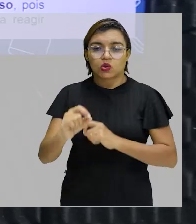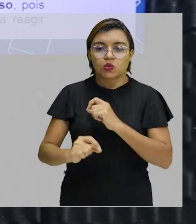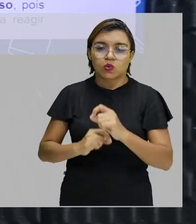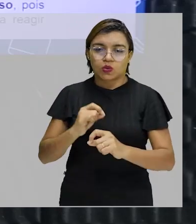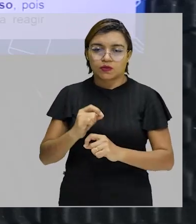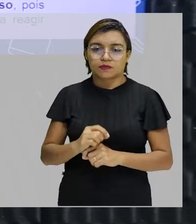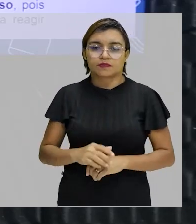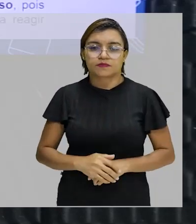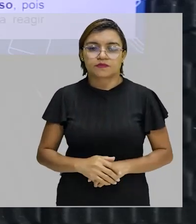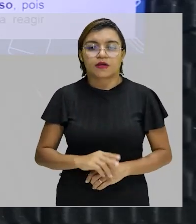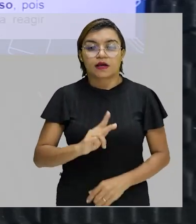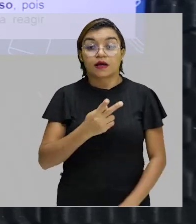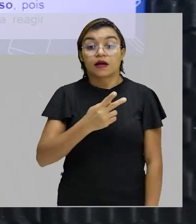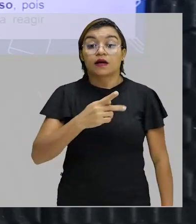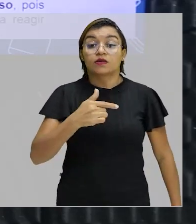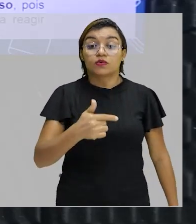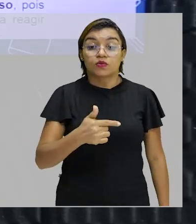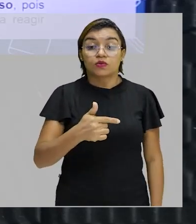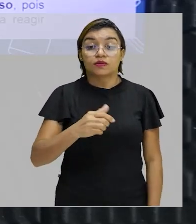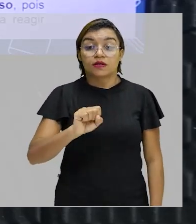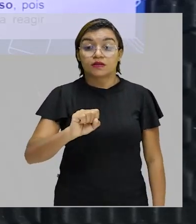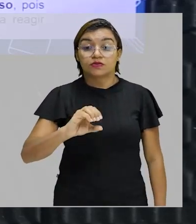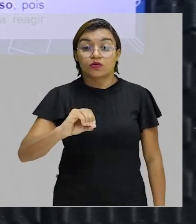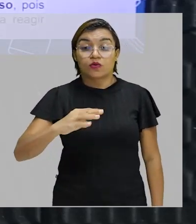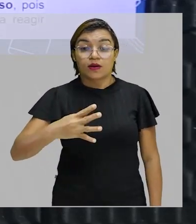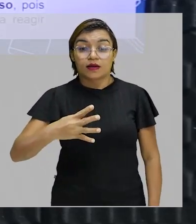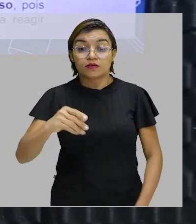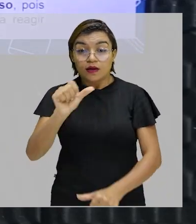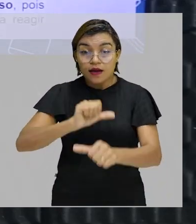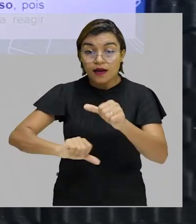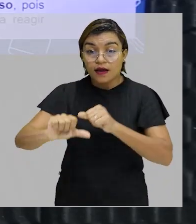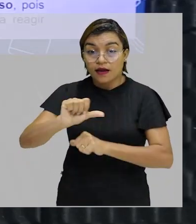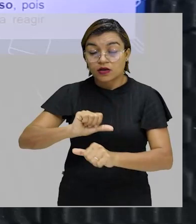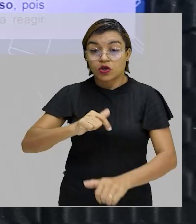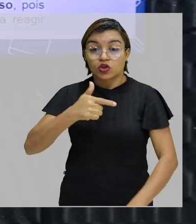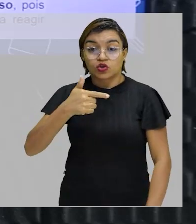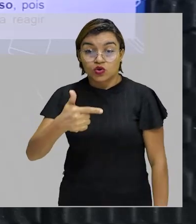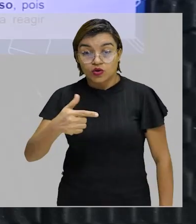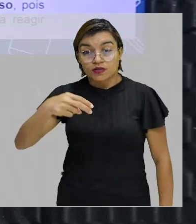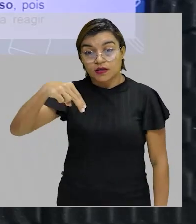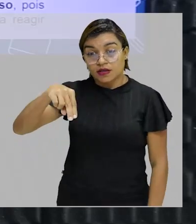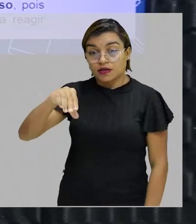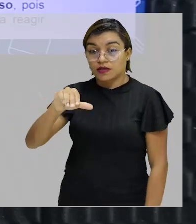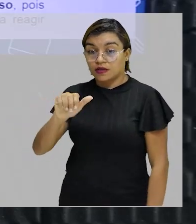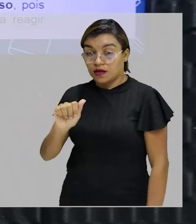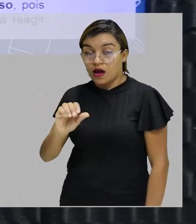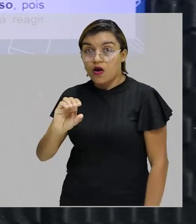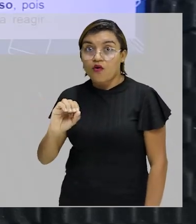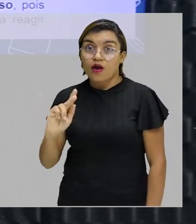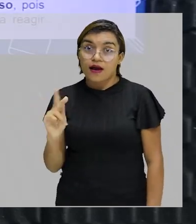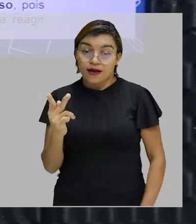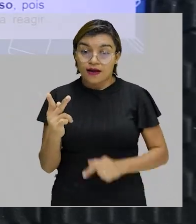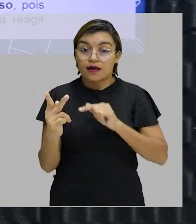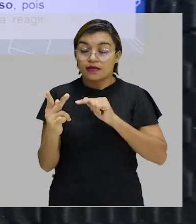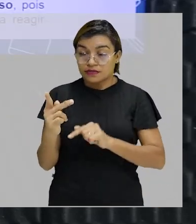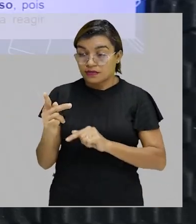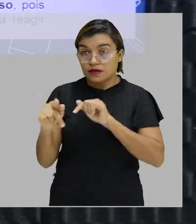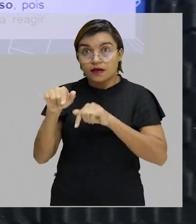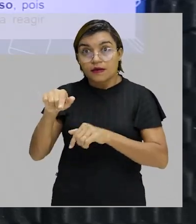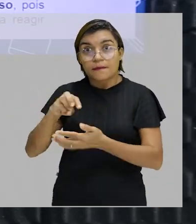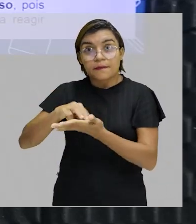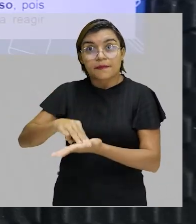do H2SO4 vai reagir com 2 mols do NaOH, certo? O NaOH tem massa